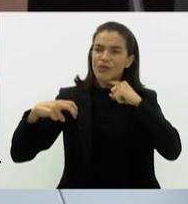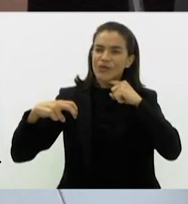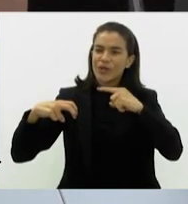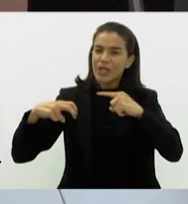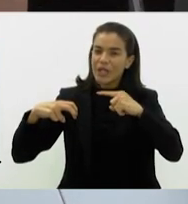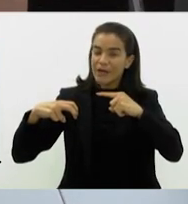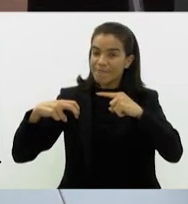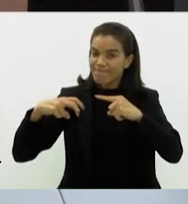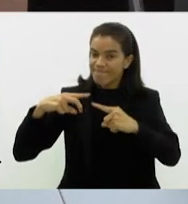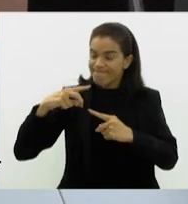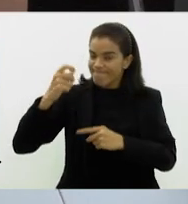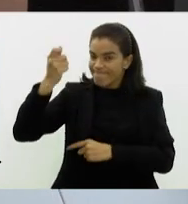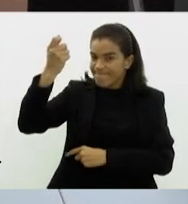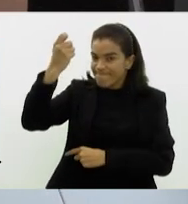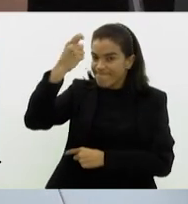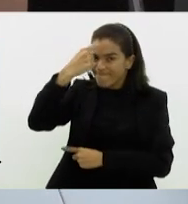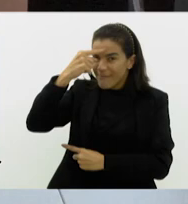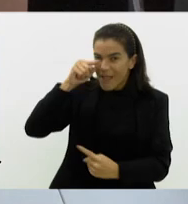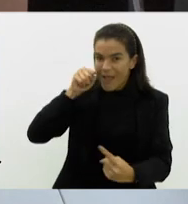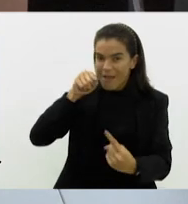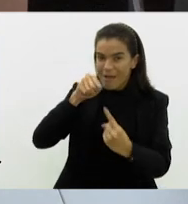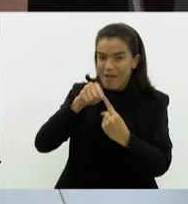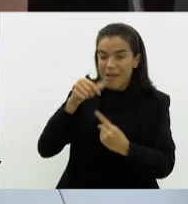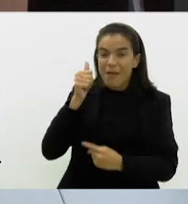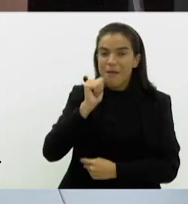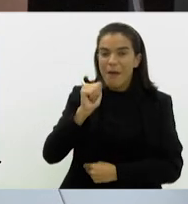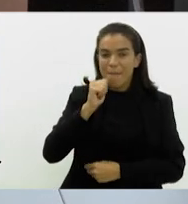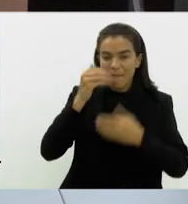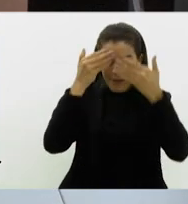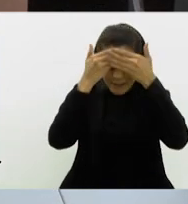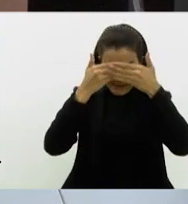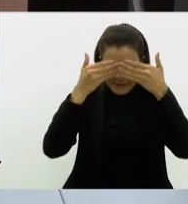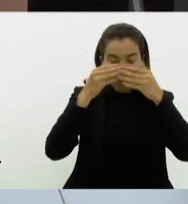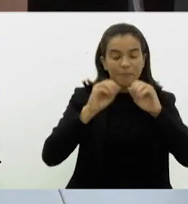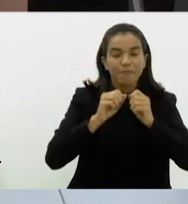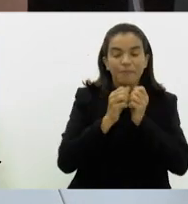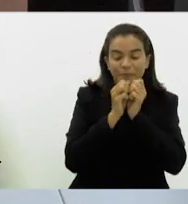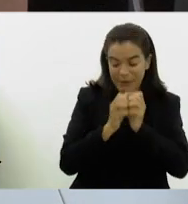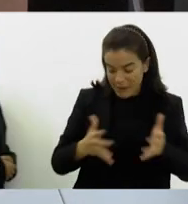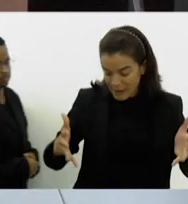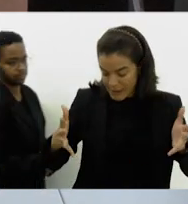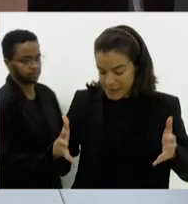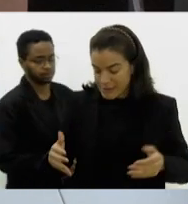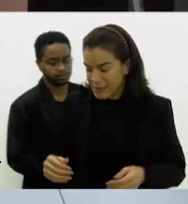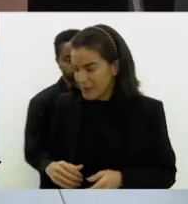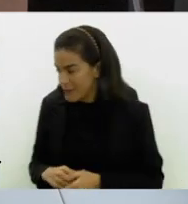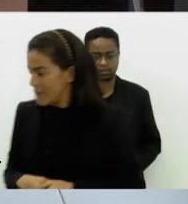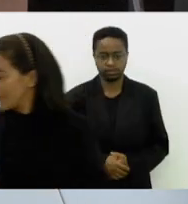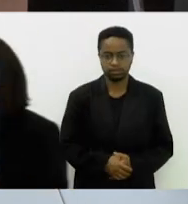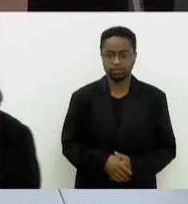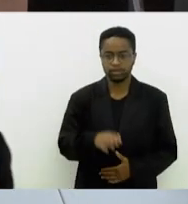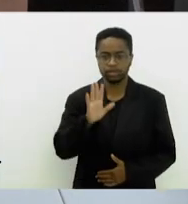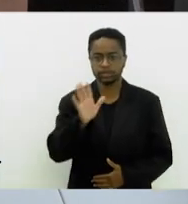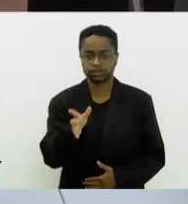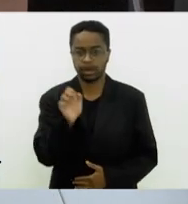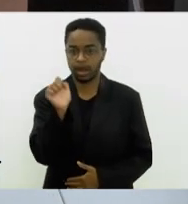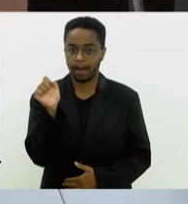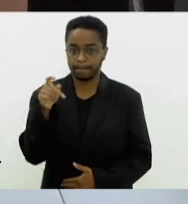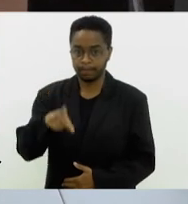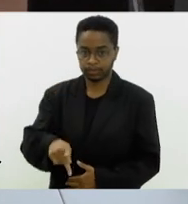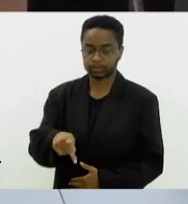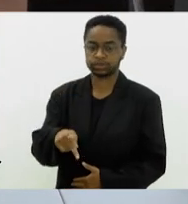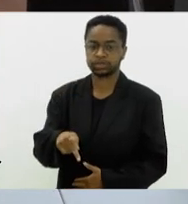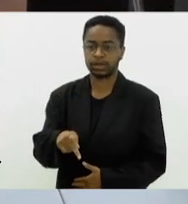cumpre a missão dele, e uma mãe de santo que tinha se aposentado da obrigação de